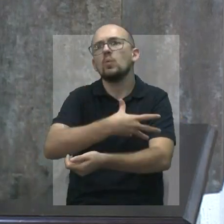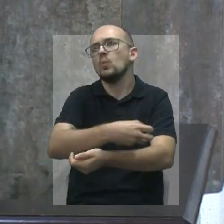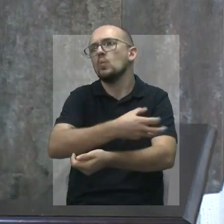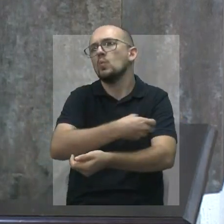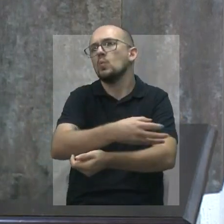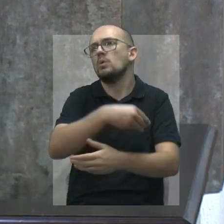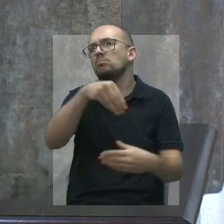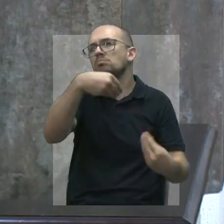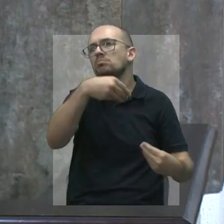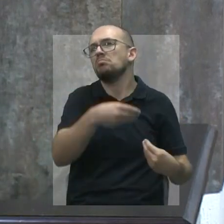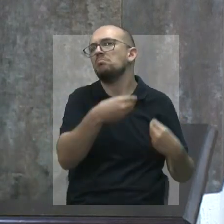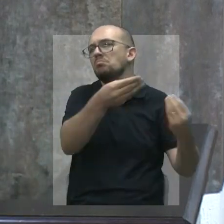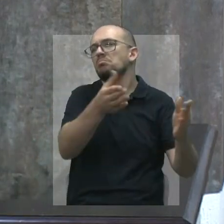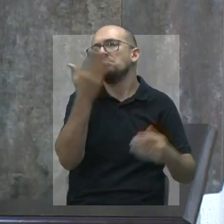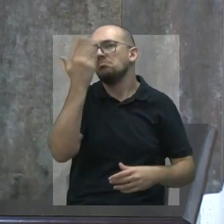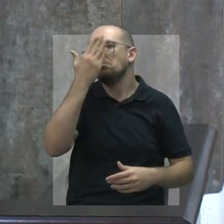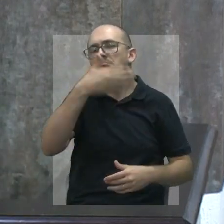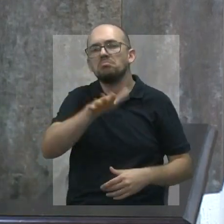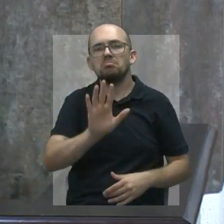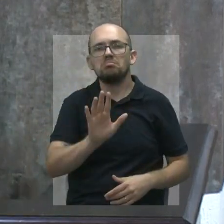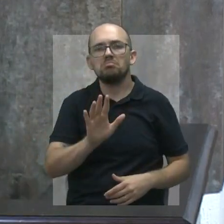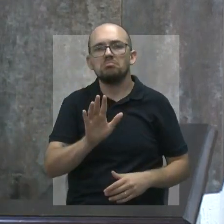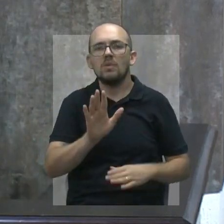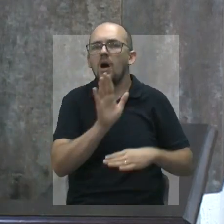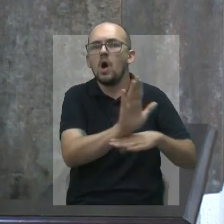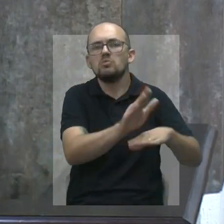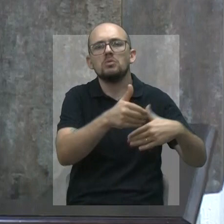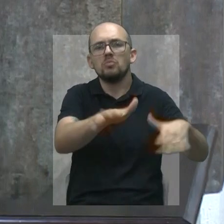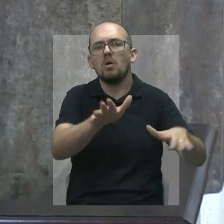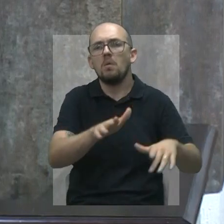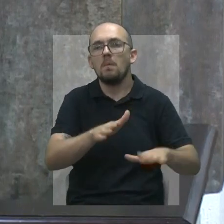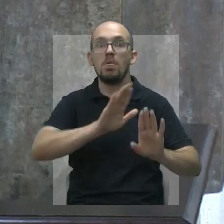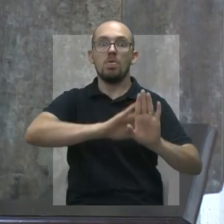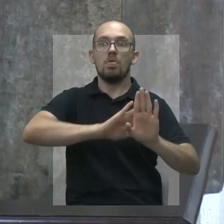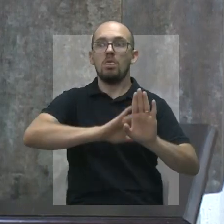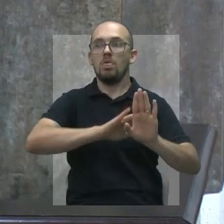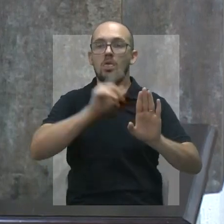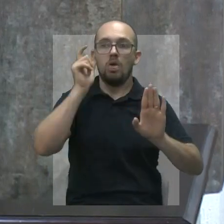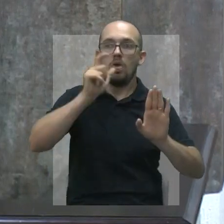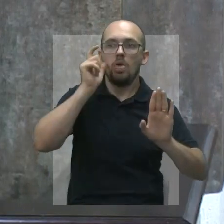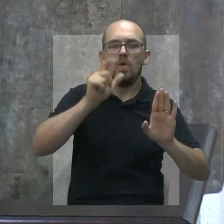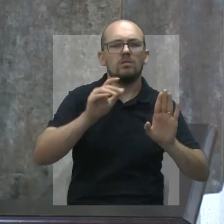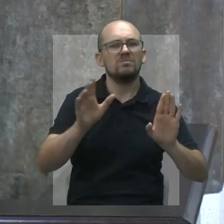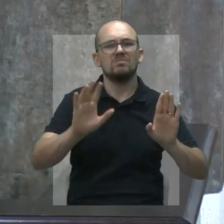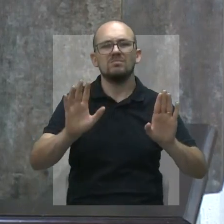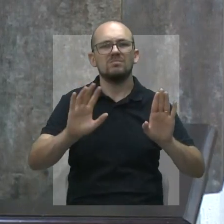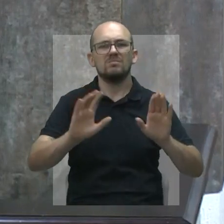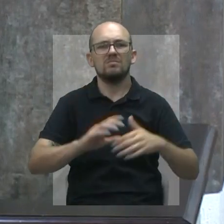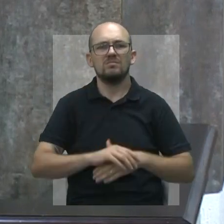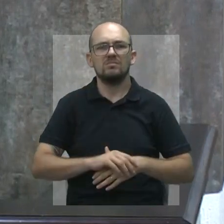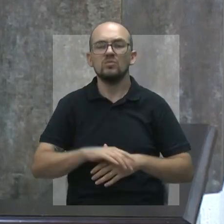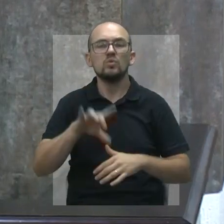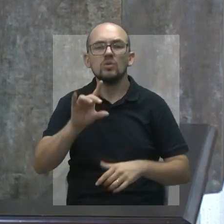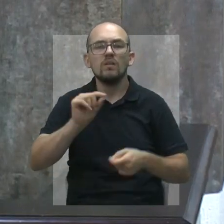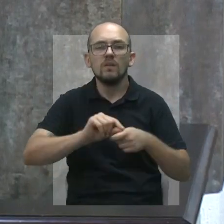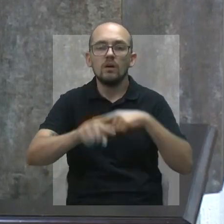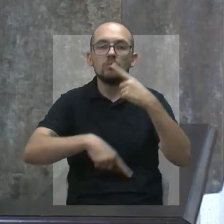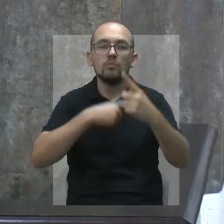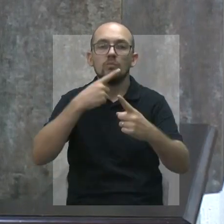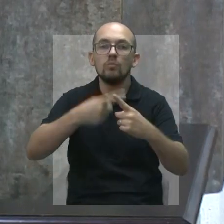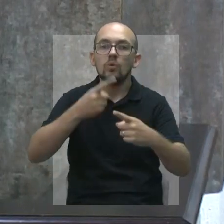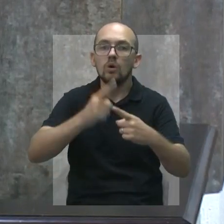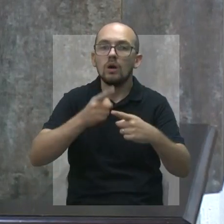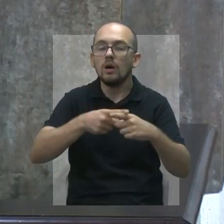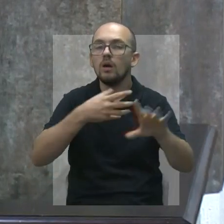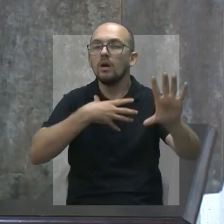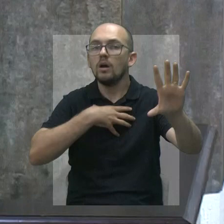deixamos de lado todas as nossas questões de ideologia, mas fazemos isso simplesmente porque nós temos a